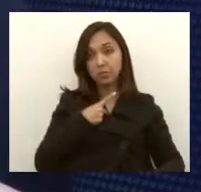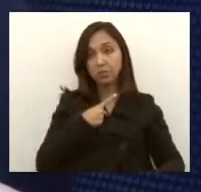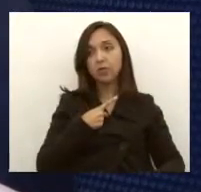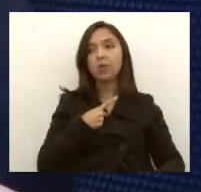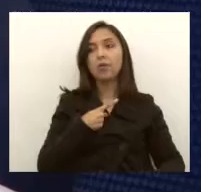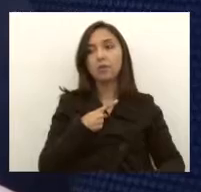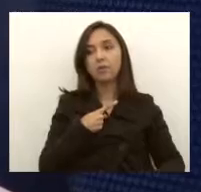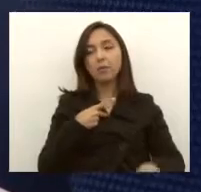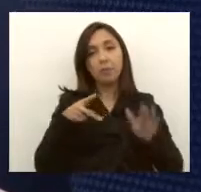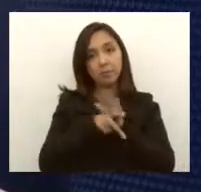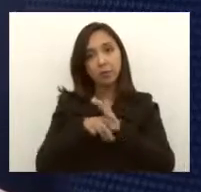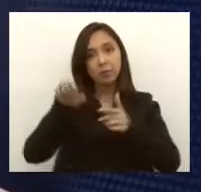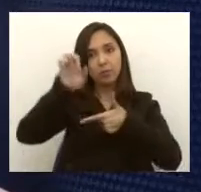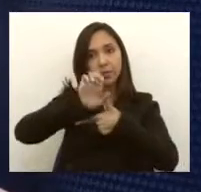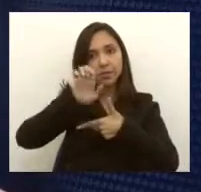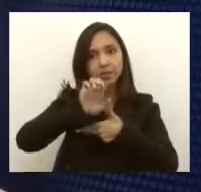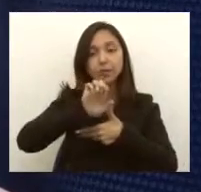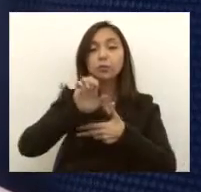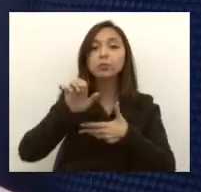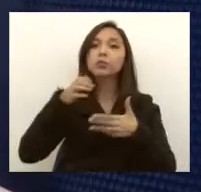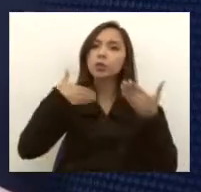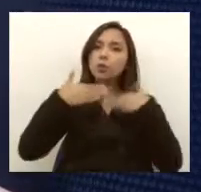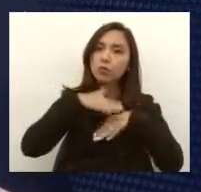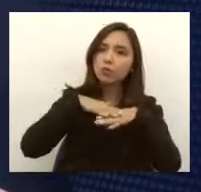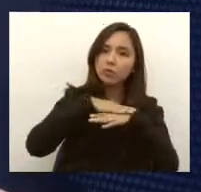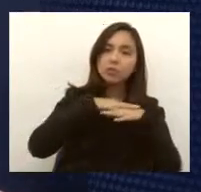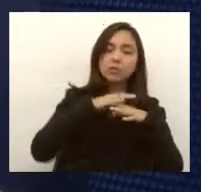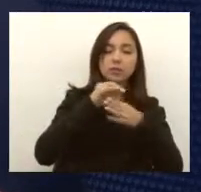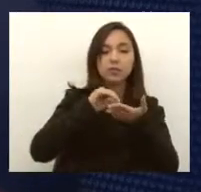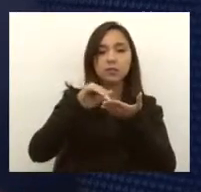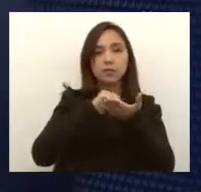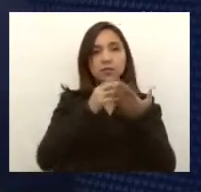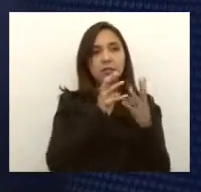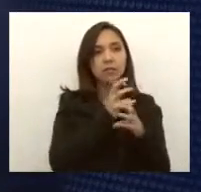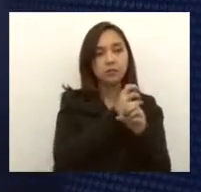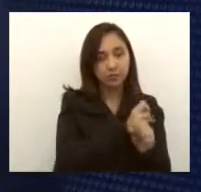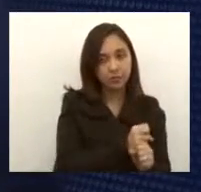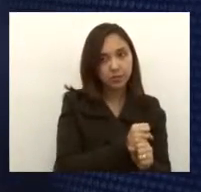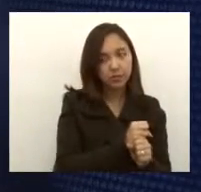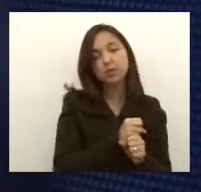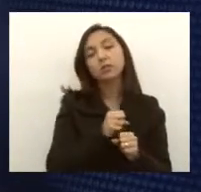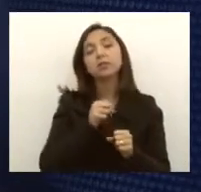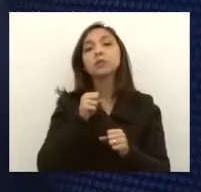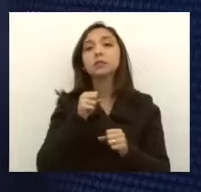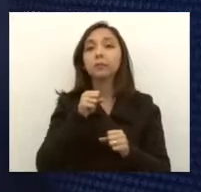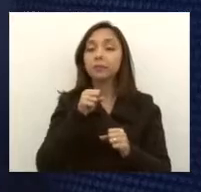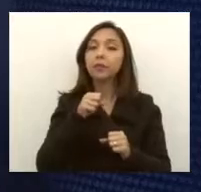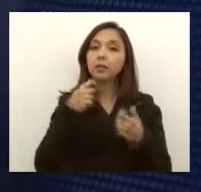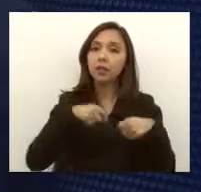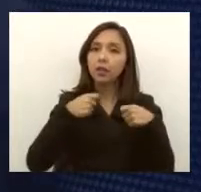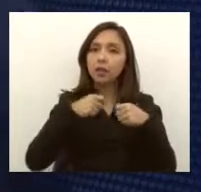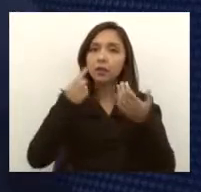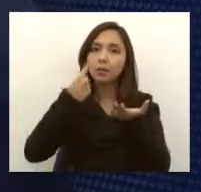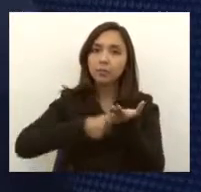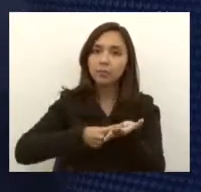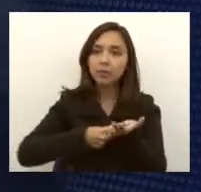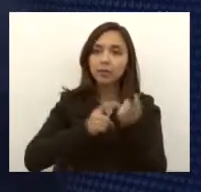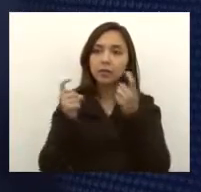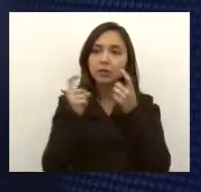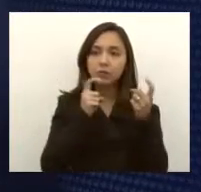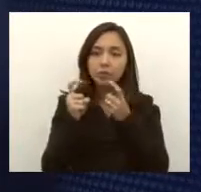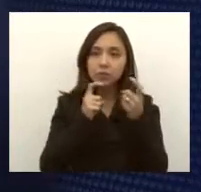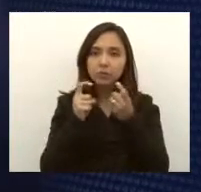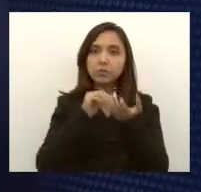do executivo. Eu conversei com o secretário de Finanças e também conversei com o prefeito Almeida a respeito disso. Aí eu tentei marcar uma reunião